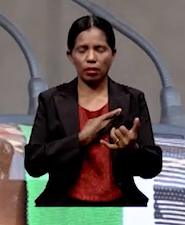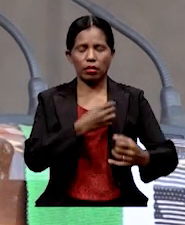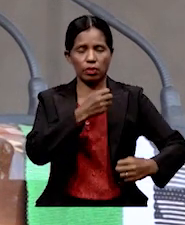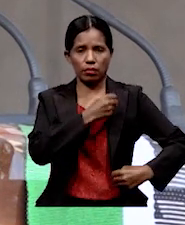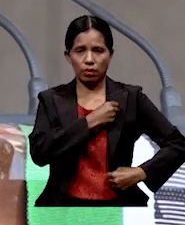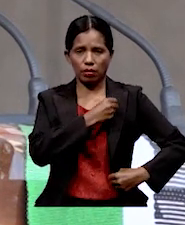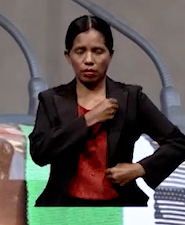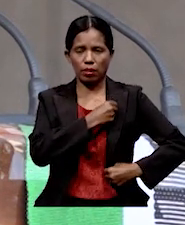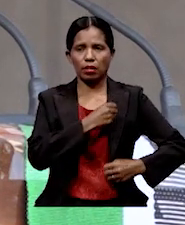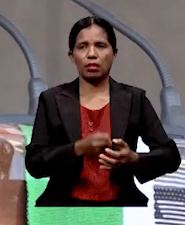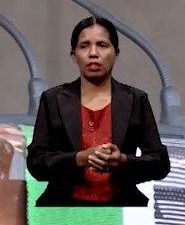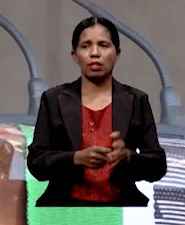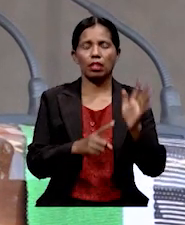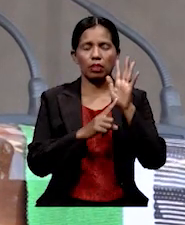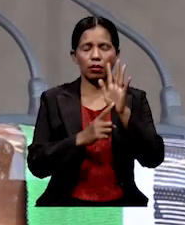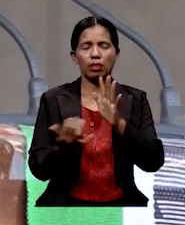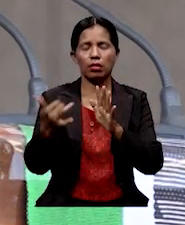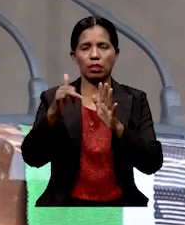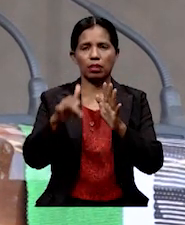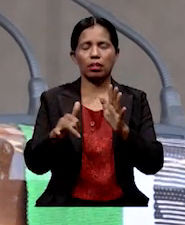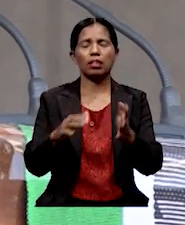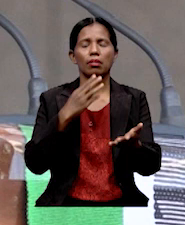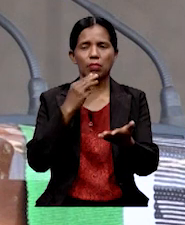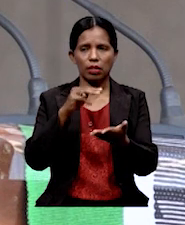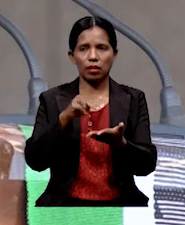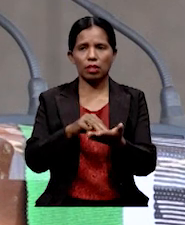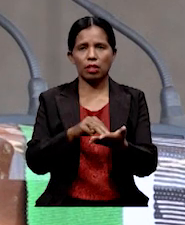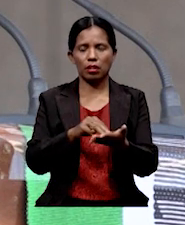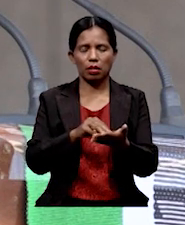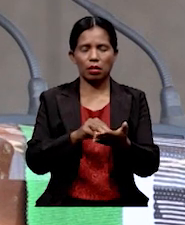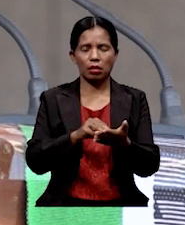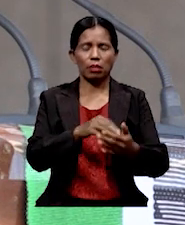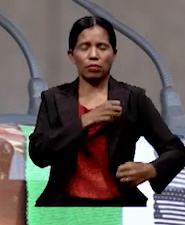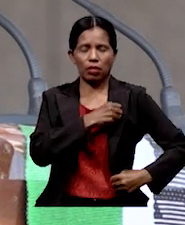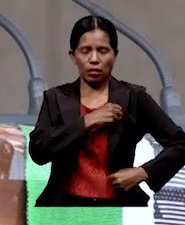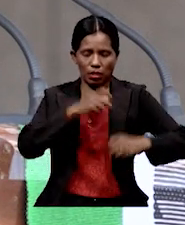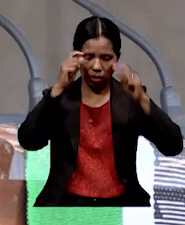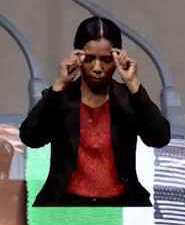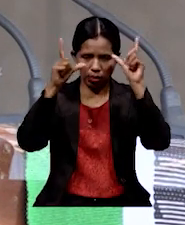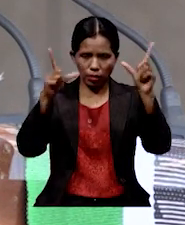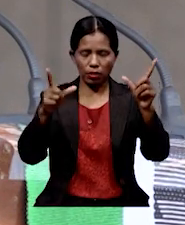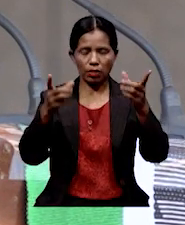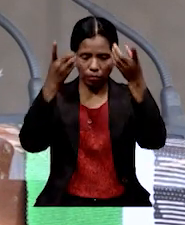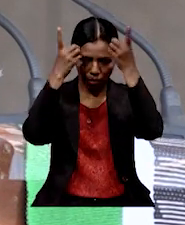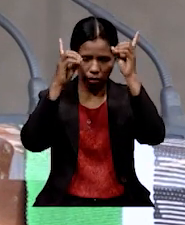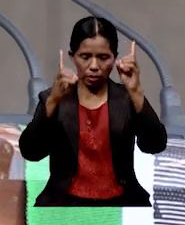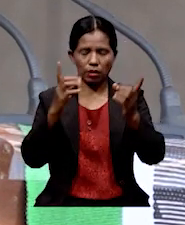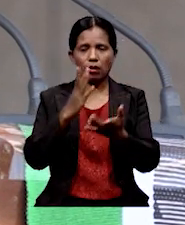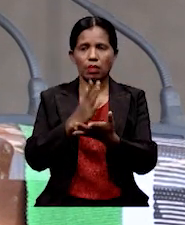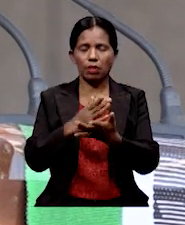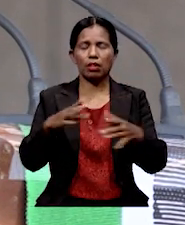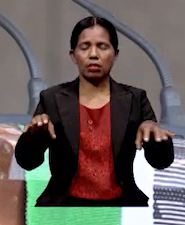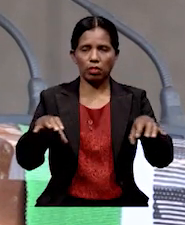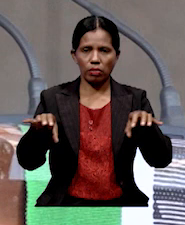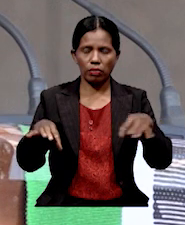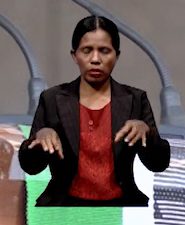militares, prestar a minha sincera homenagem a soldado de Timor-Leste que terminou a sua longa e distinta carreira